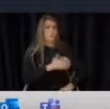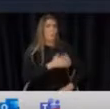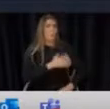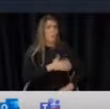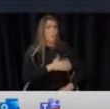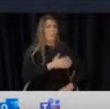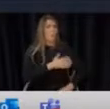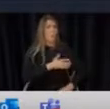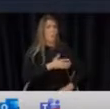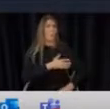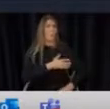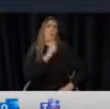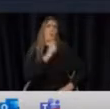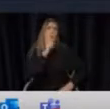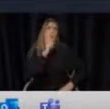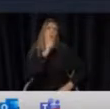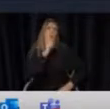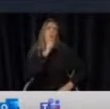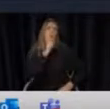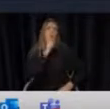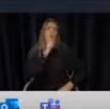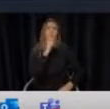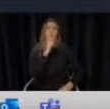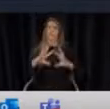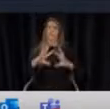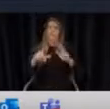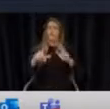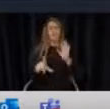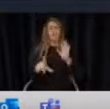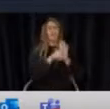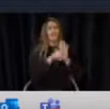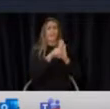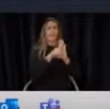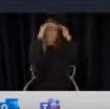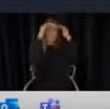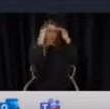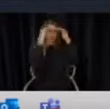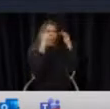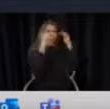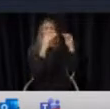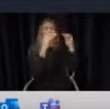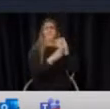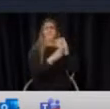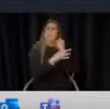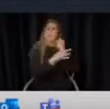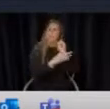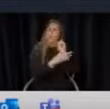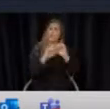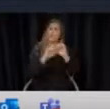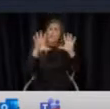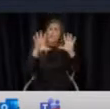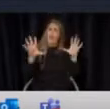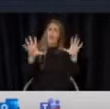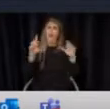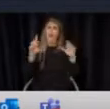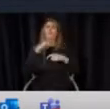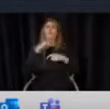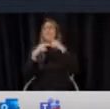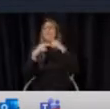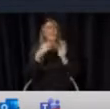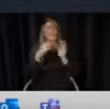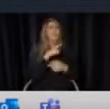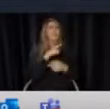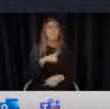programa é mediante uma legislação, é tudo muito seguro, muito claro, não existe dúvida, tá?